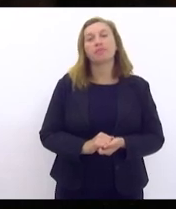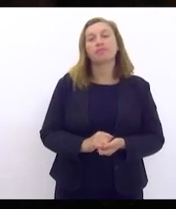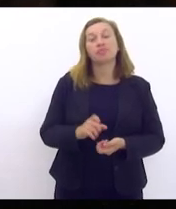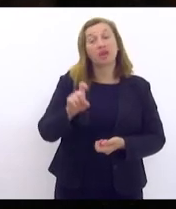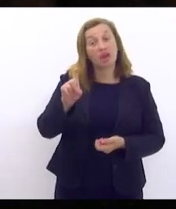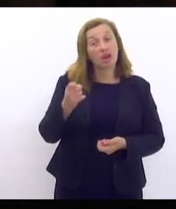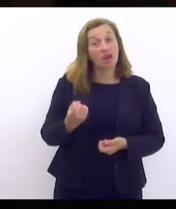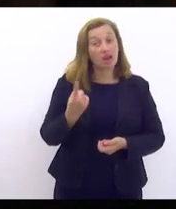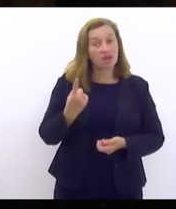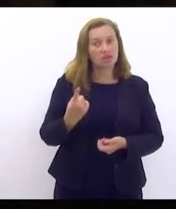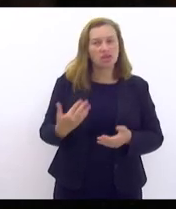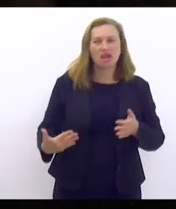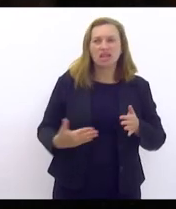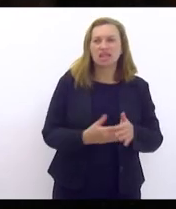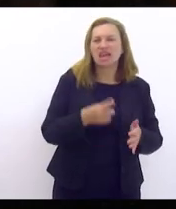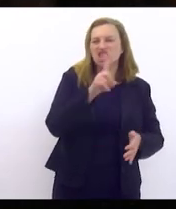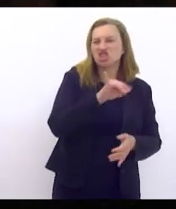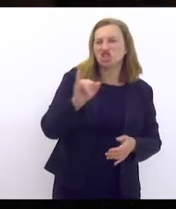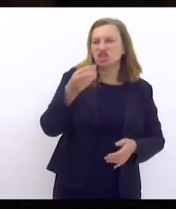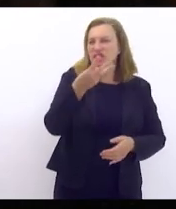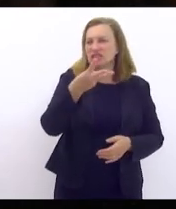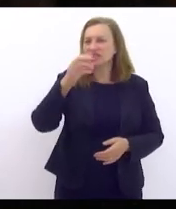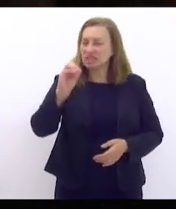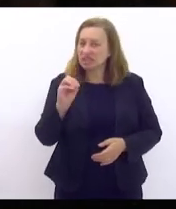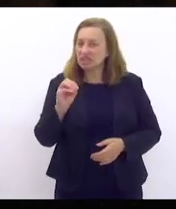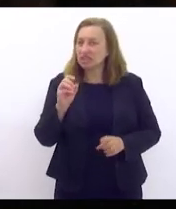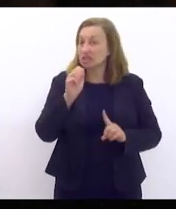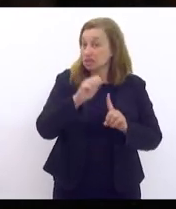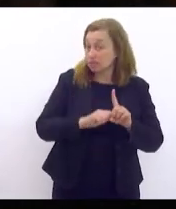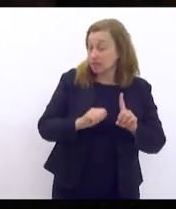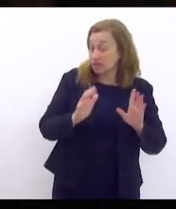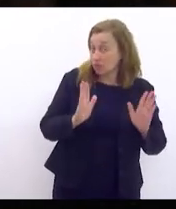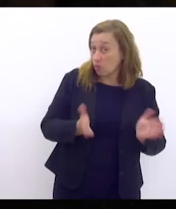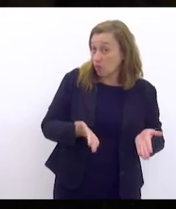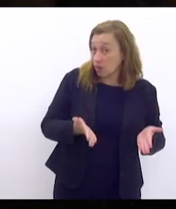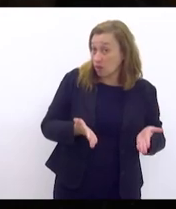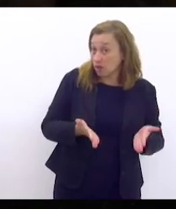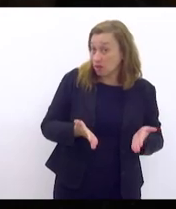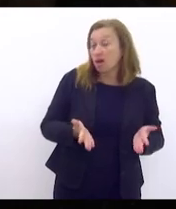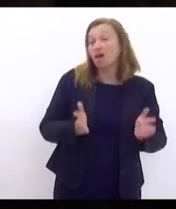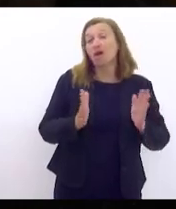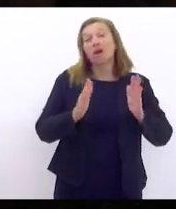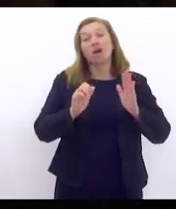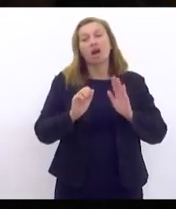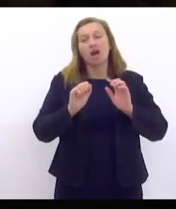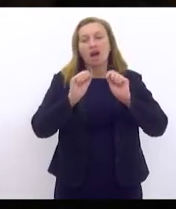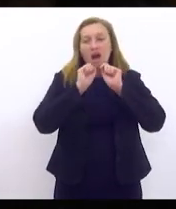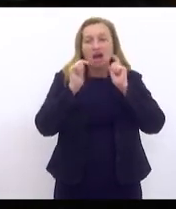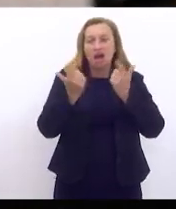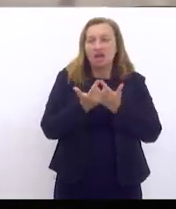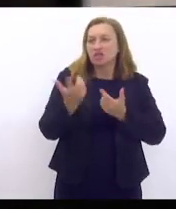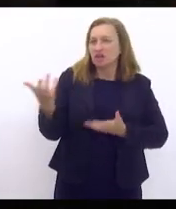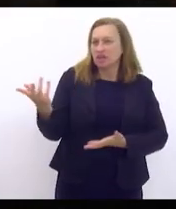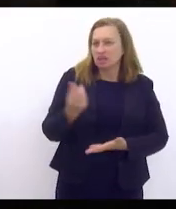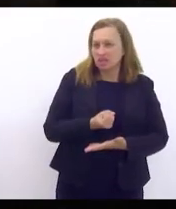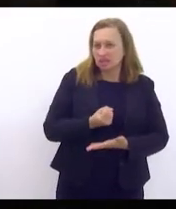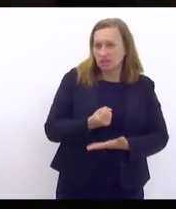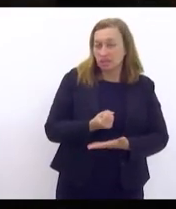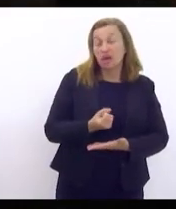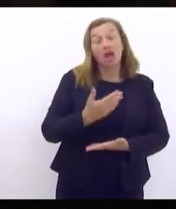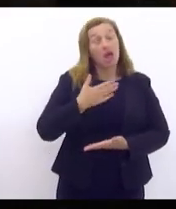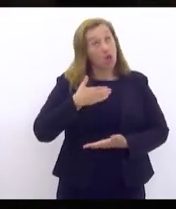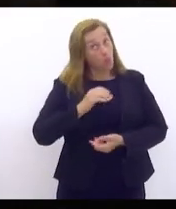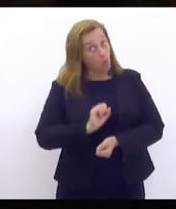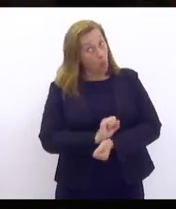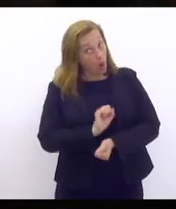Eis que até dia 30 desse mês a casa vai receber assim